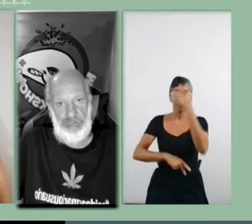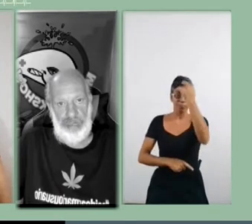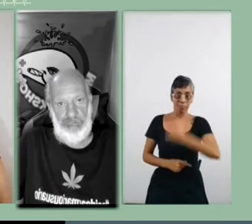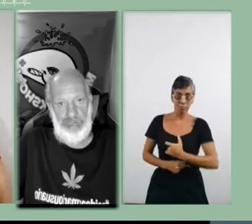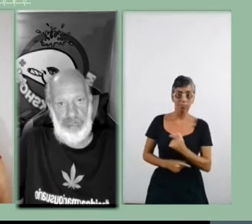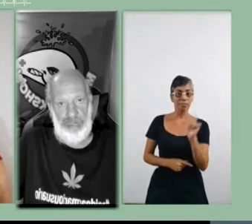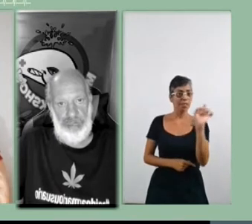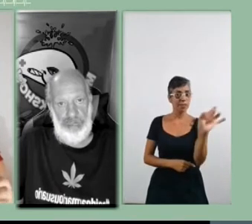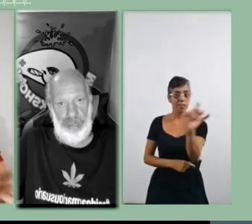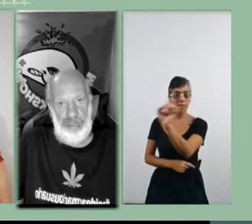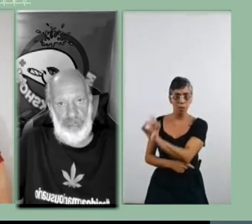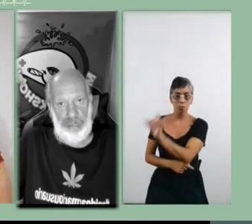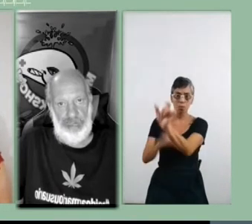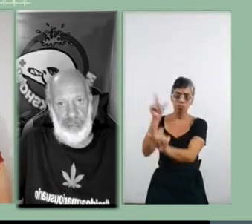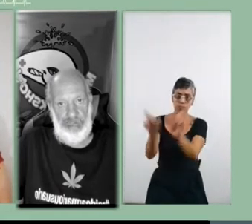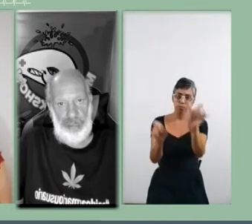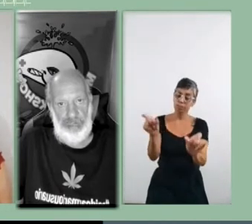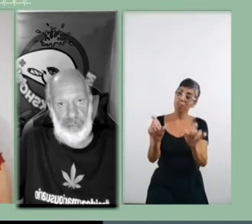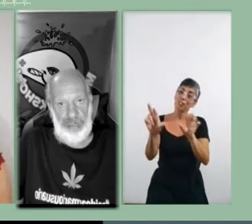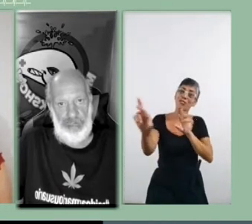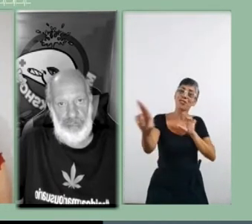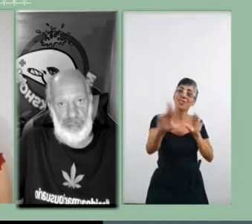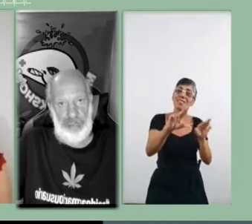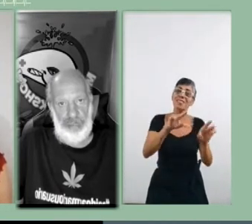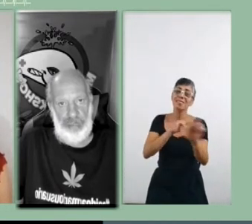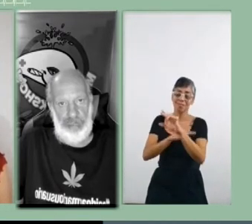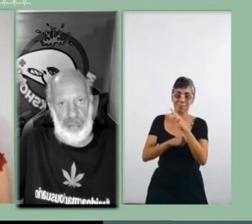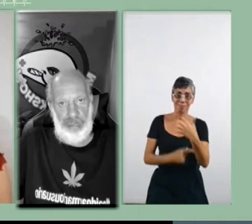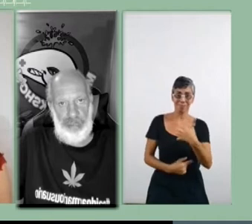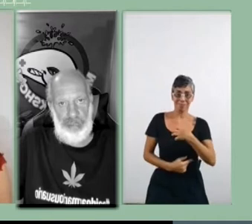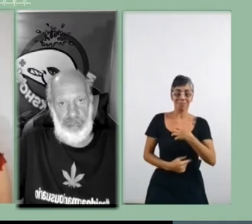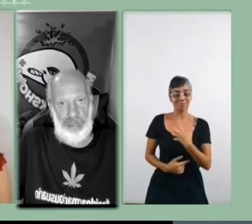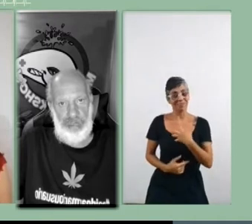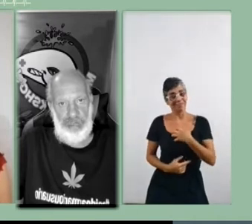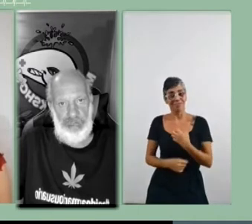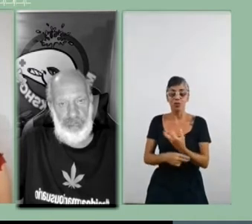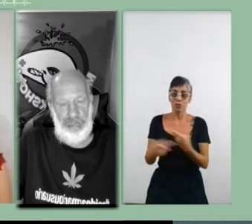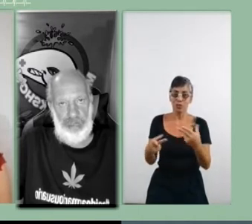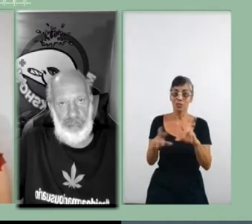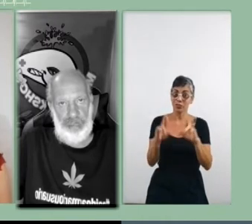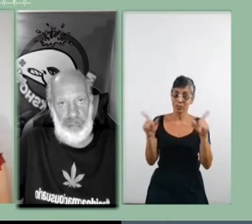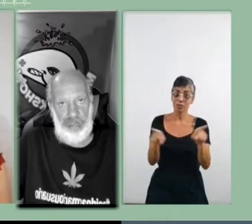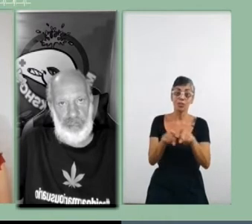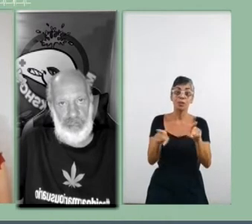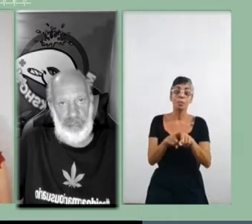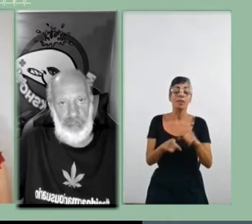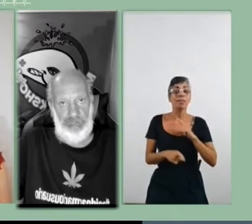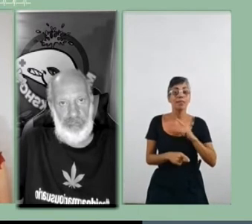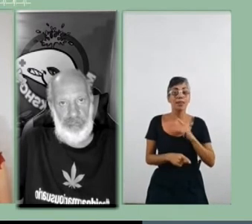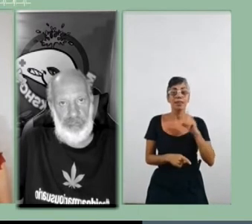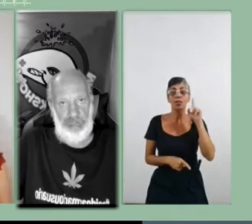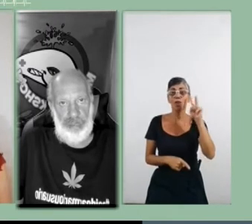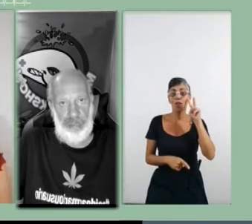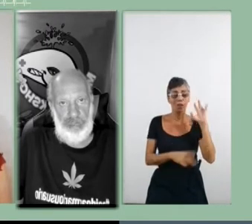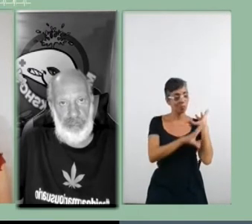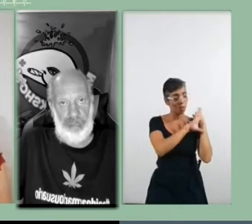ele recebe, ele se comporta de uma maneira diferente e ele carrega uma alimentação desde a infância. Então, assim, para a gente fazer